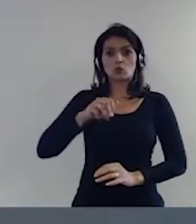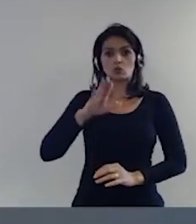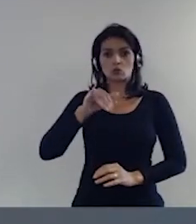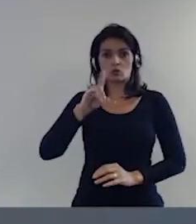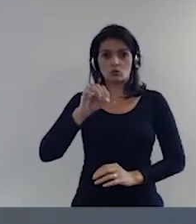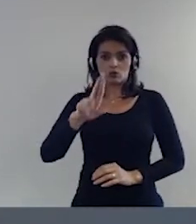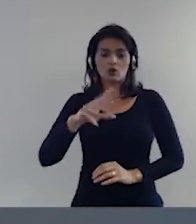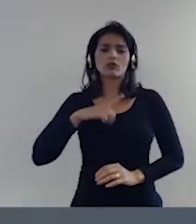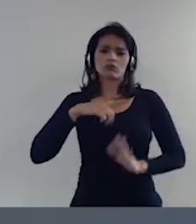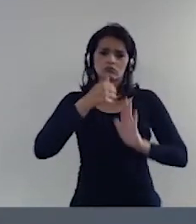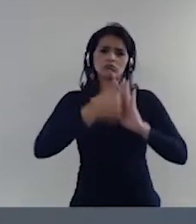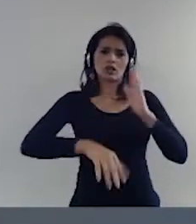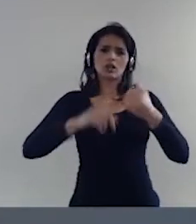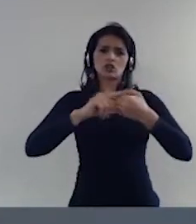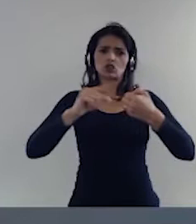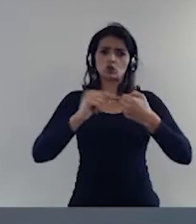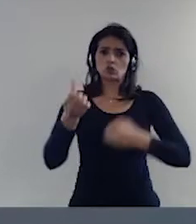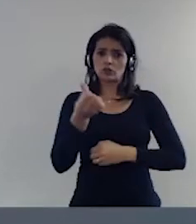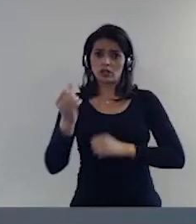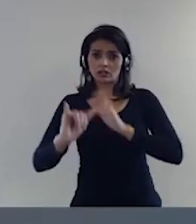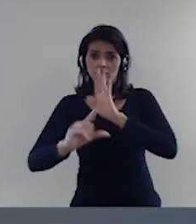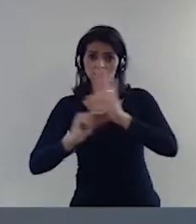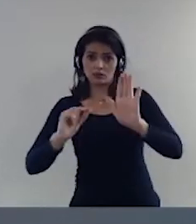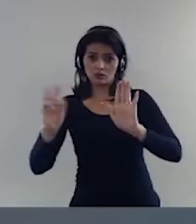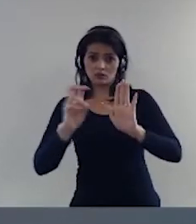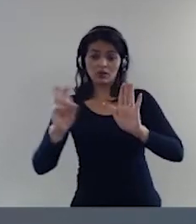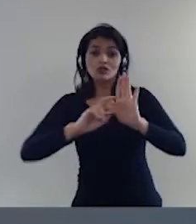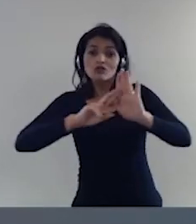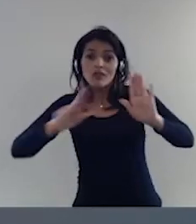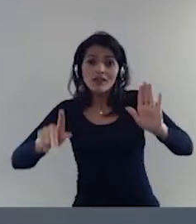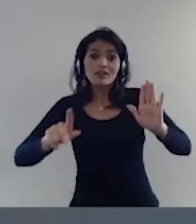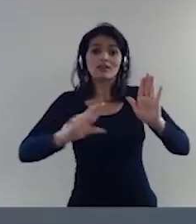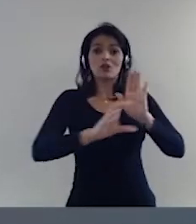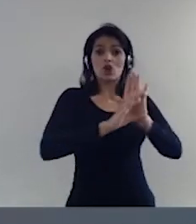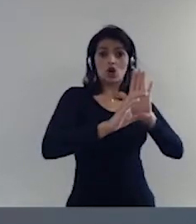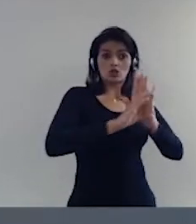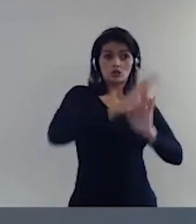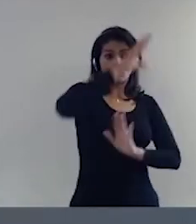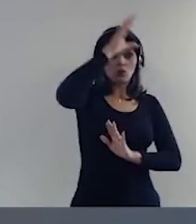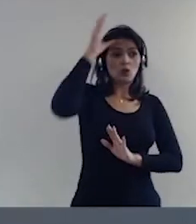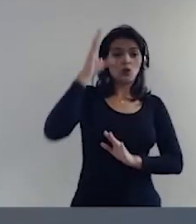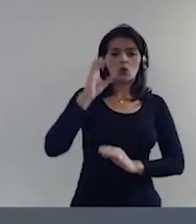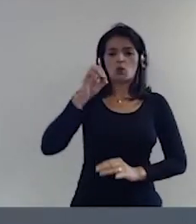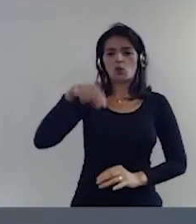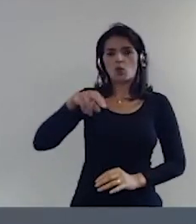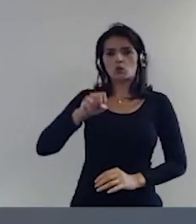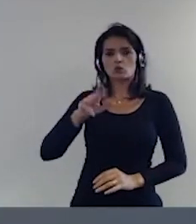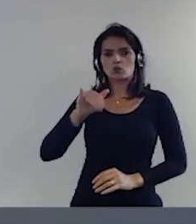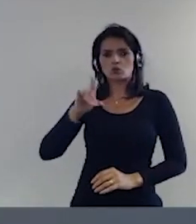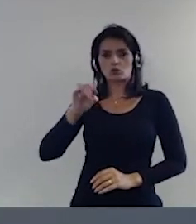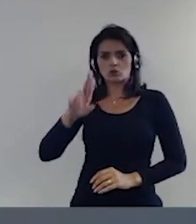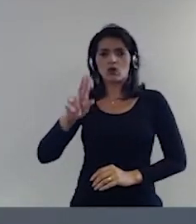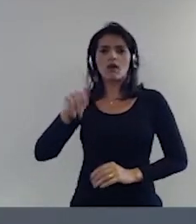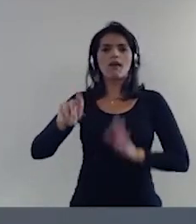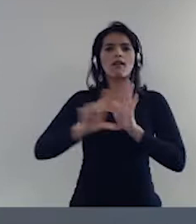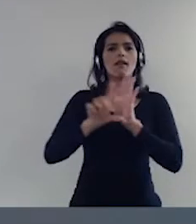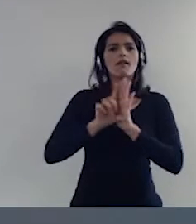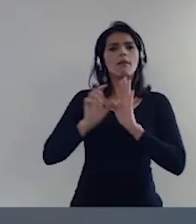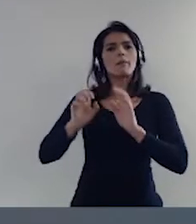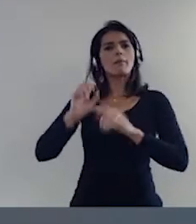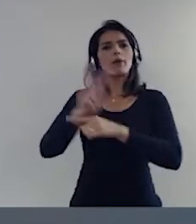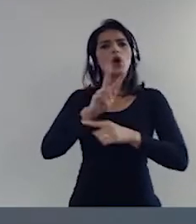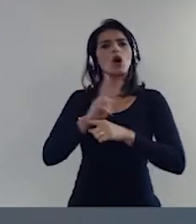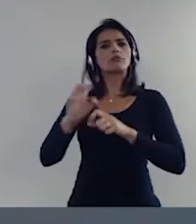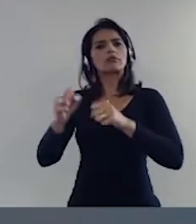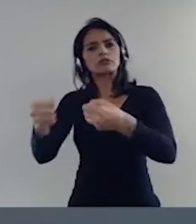questão no artigo 6º, inciso 5º, de uma forma diferente, né? O Código do Consumidor, por ser uma legislação protetiva, né,